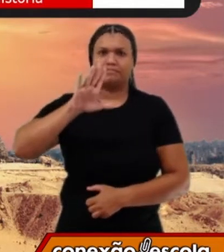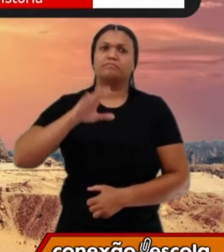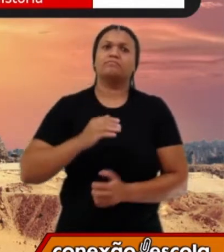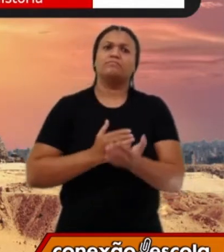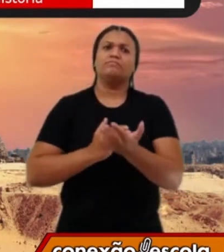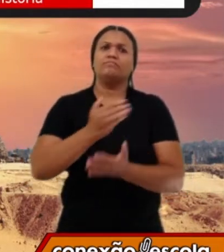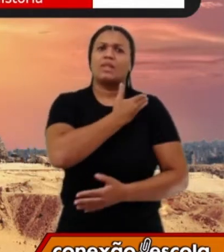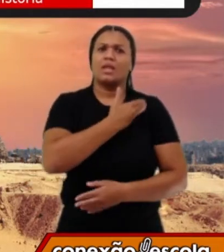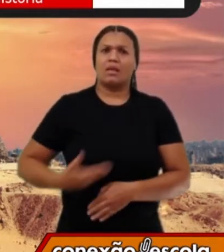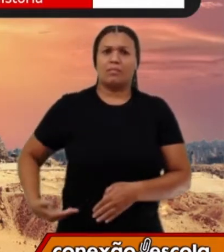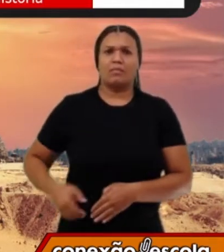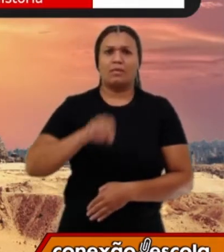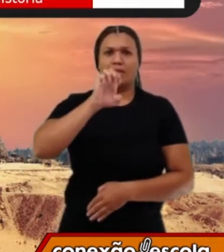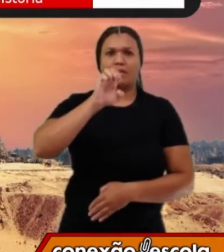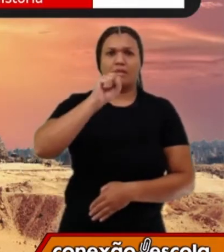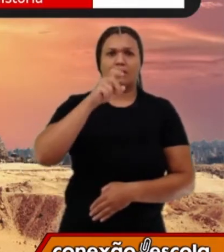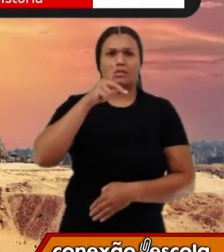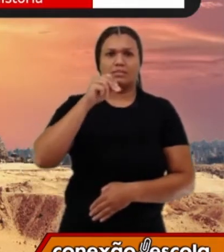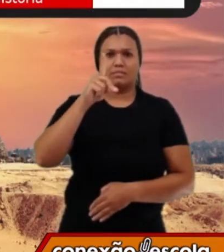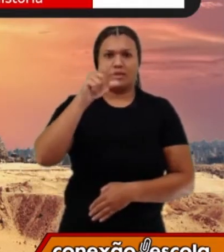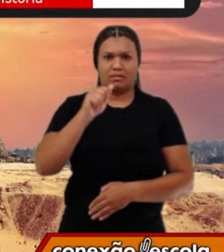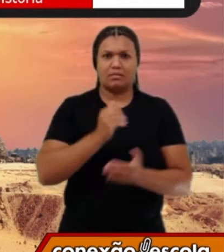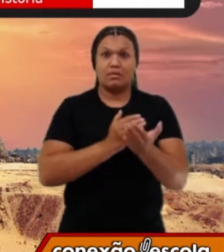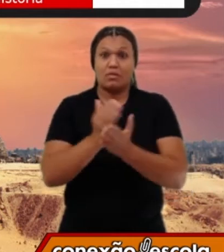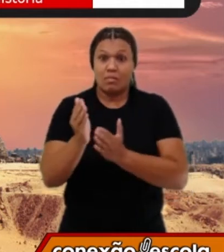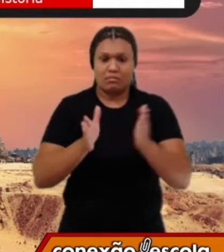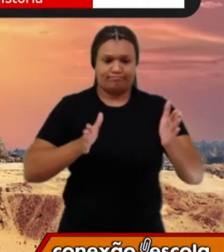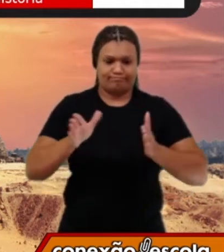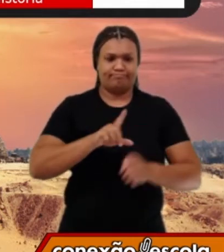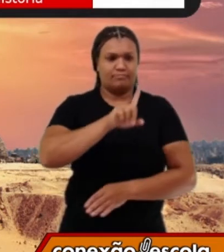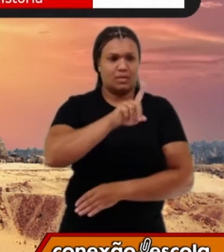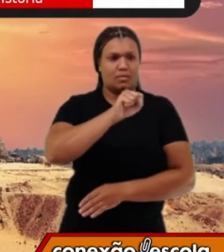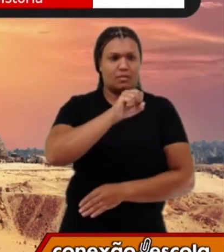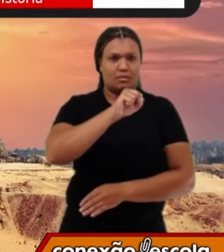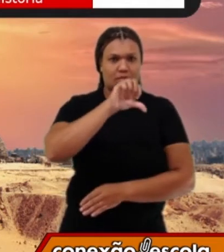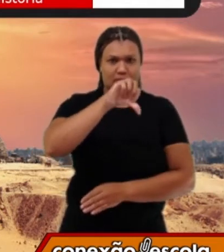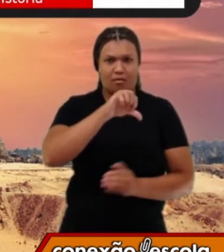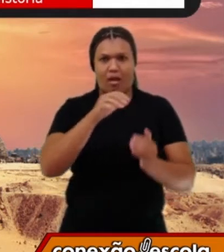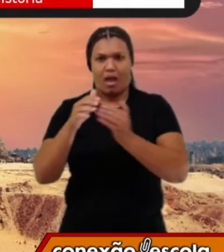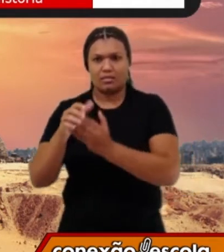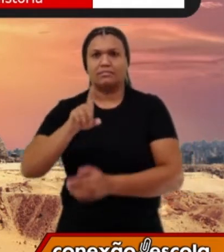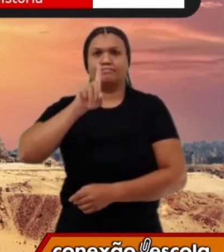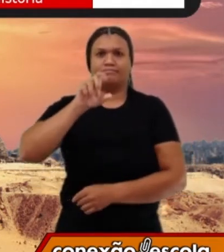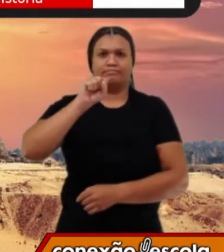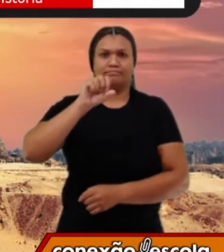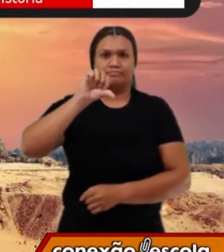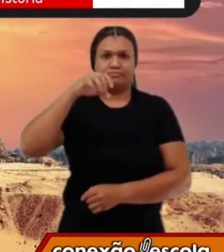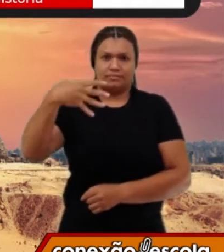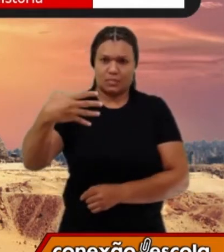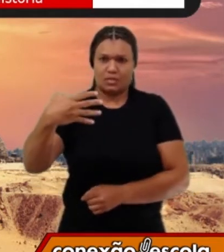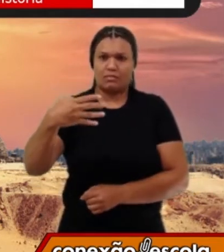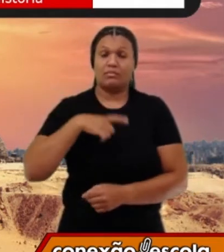ela tem a duração de 1889 a 1894. Justamente foi governado por